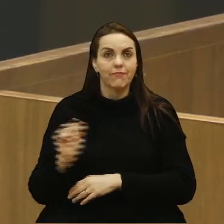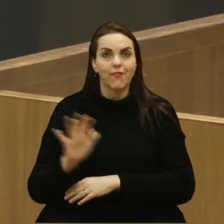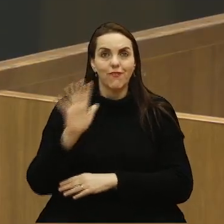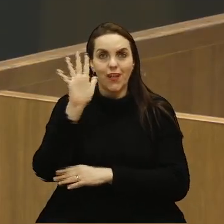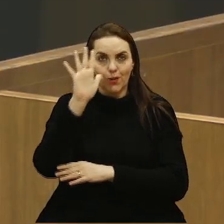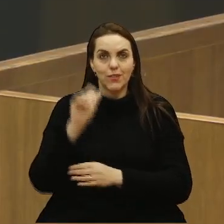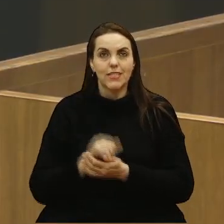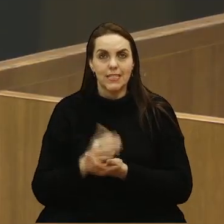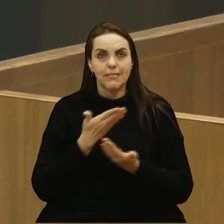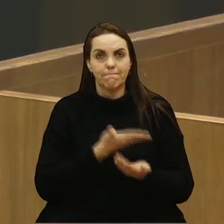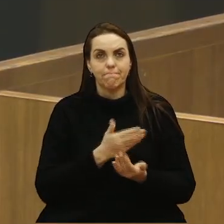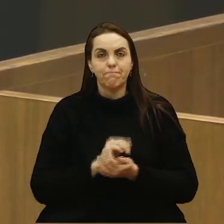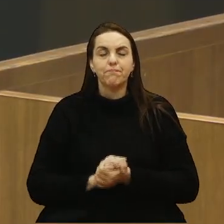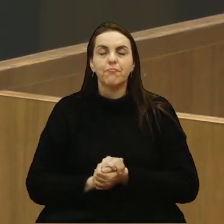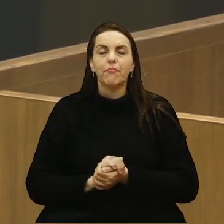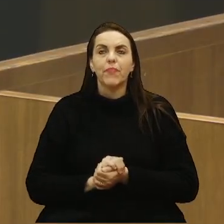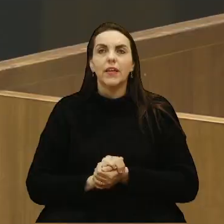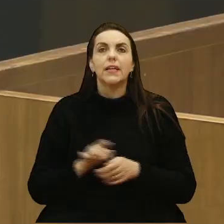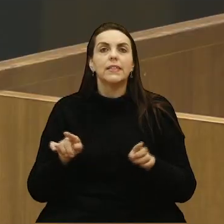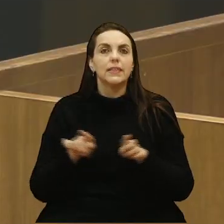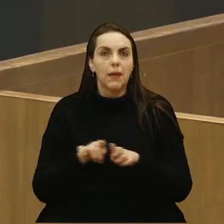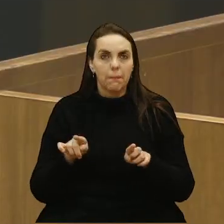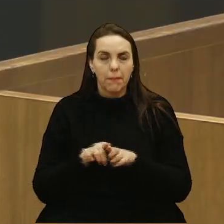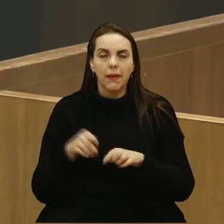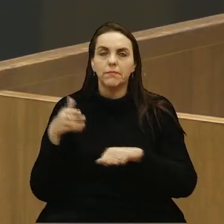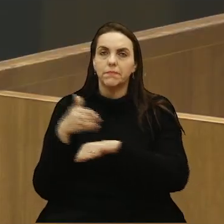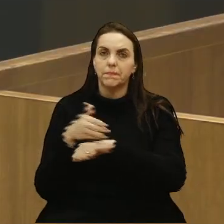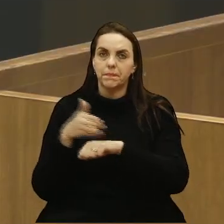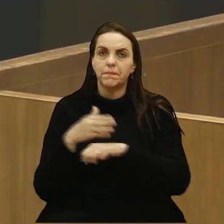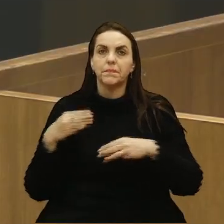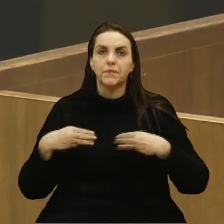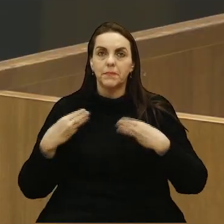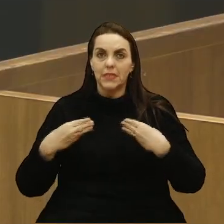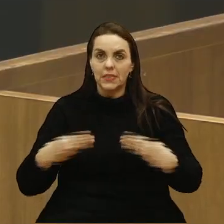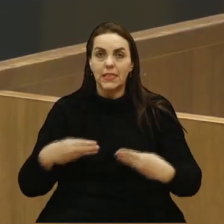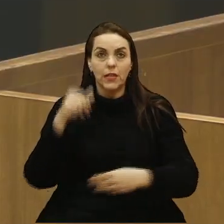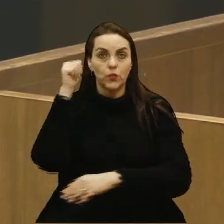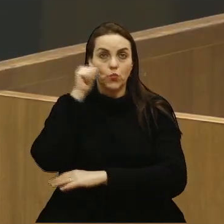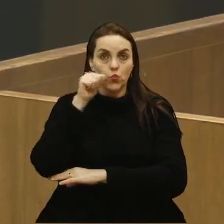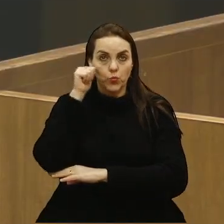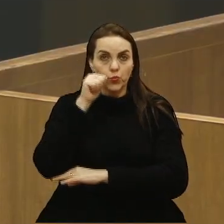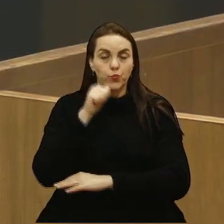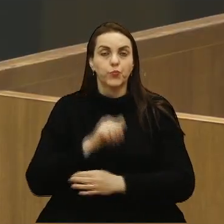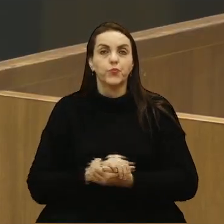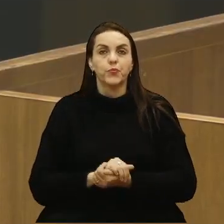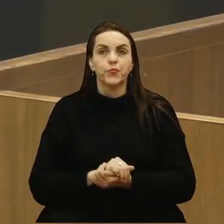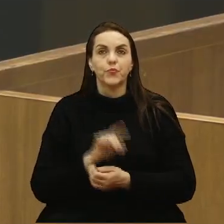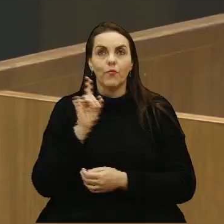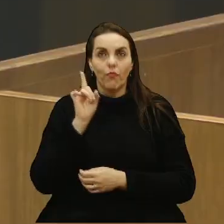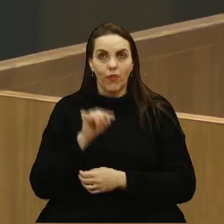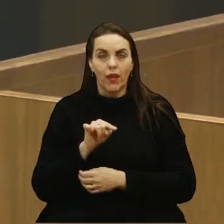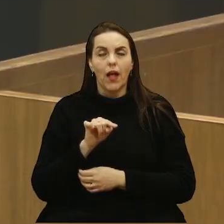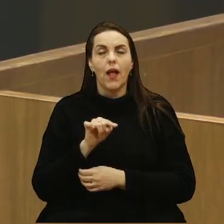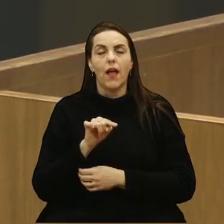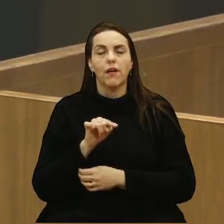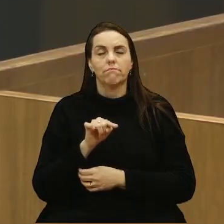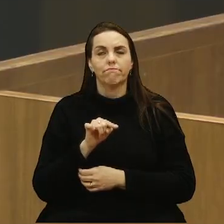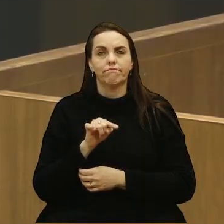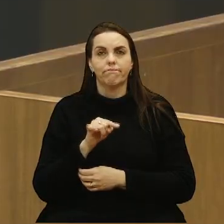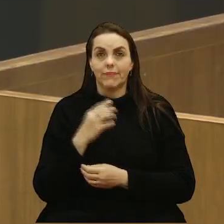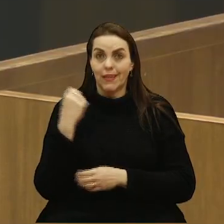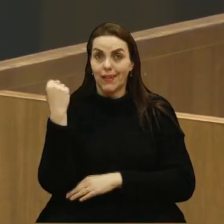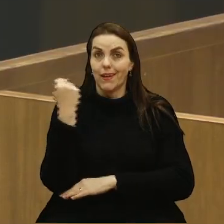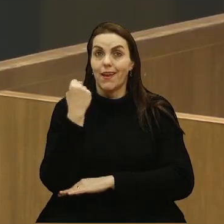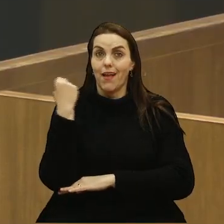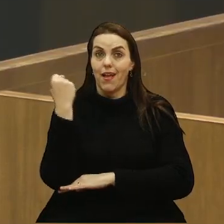isso. Eu estive também no Ministério das Mulheres, e isso é uma situação um pouco